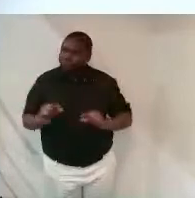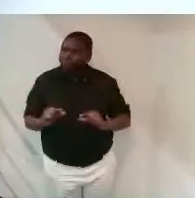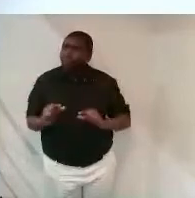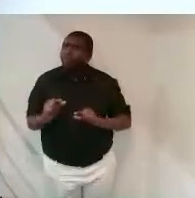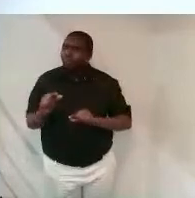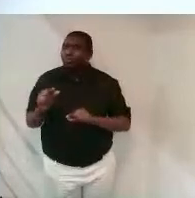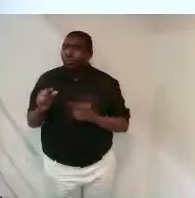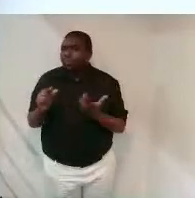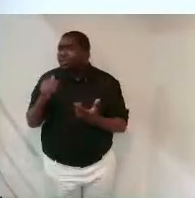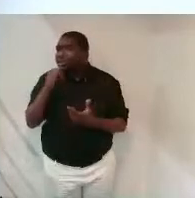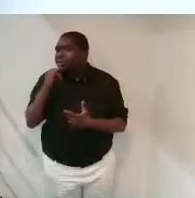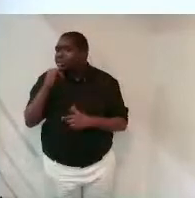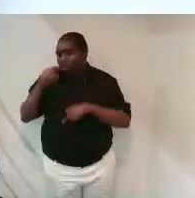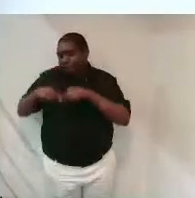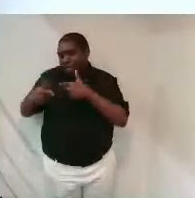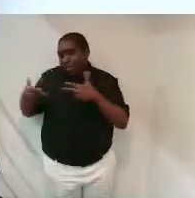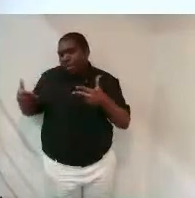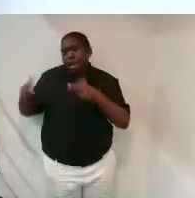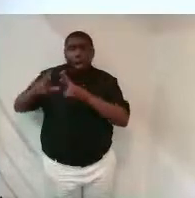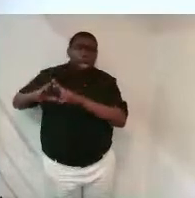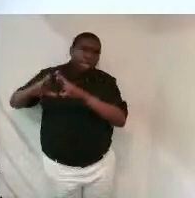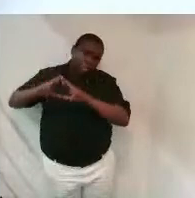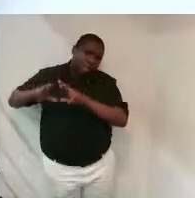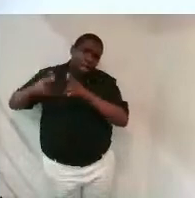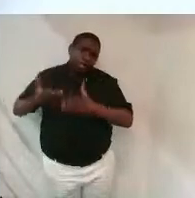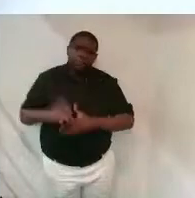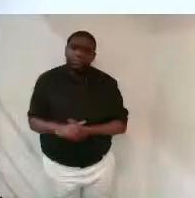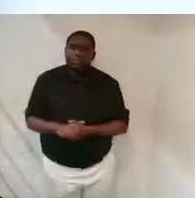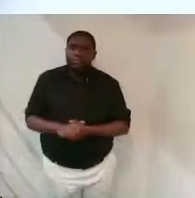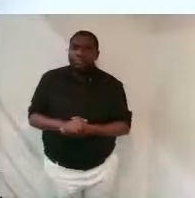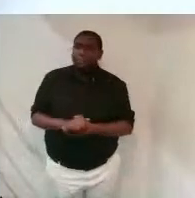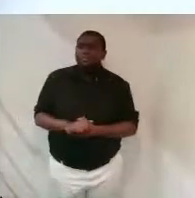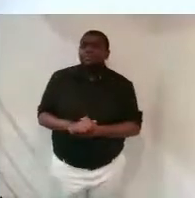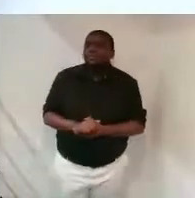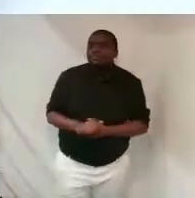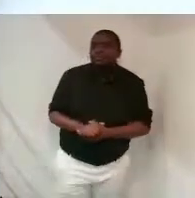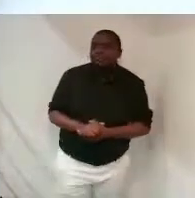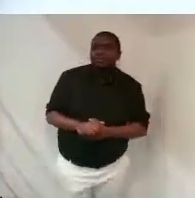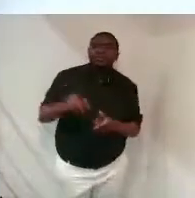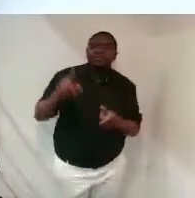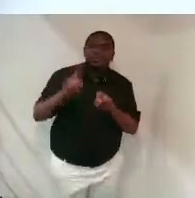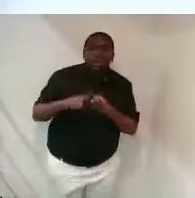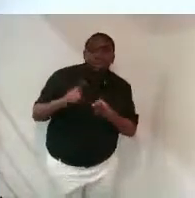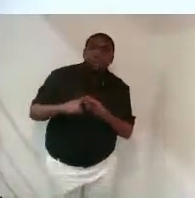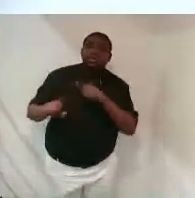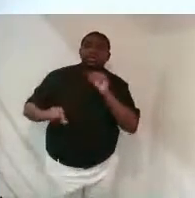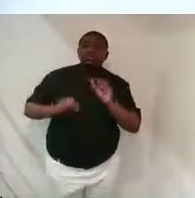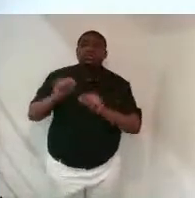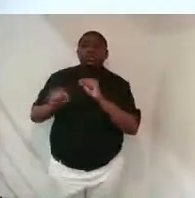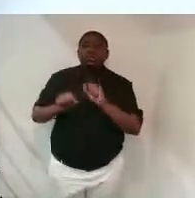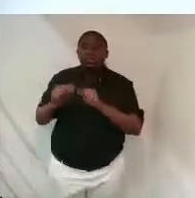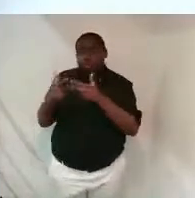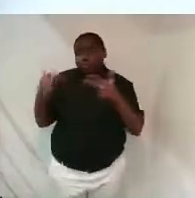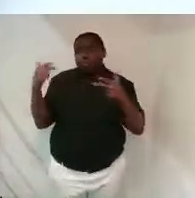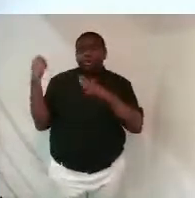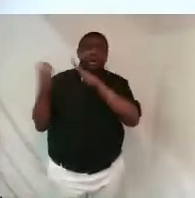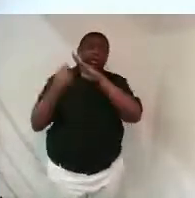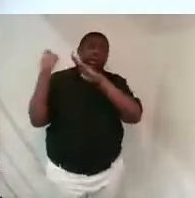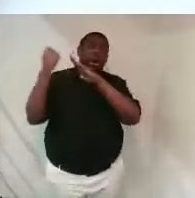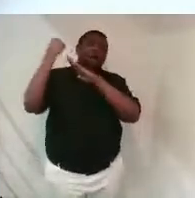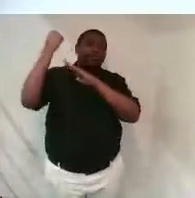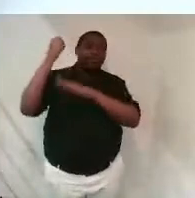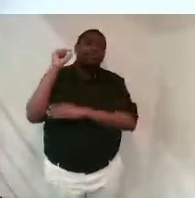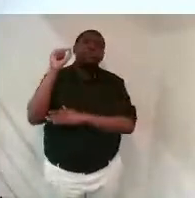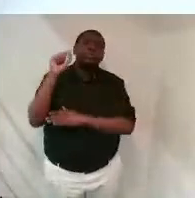resíduos recicláveis. E aqui, também, uma inconsistência grave, que é